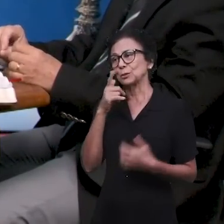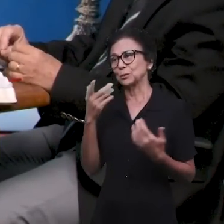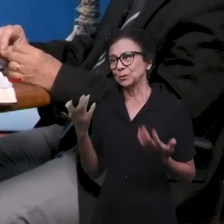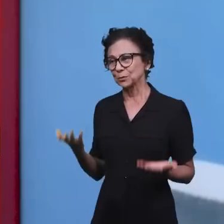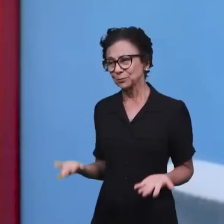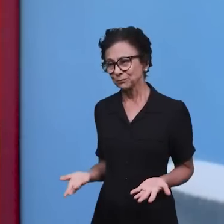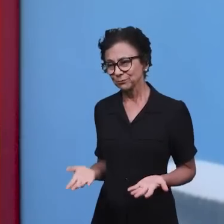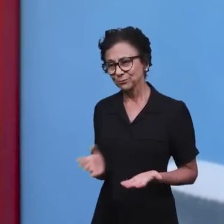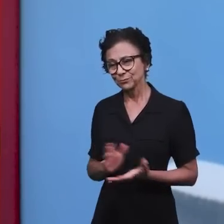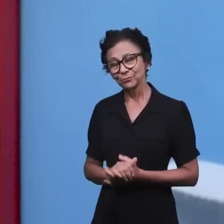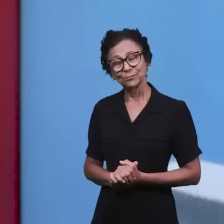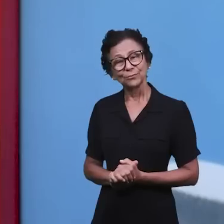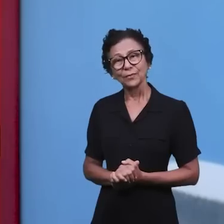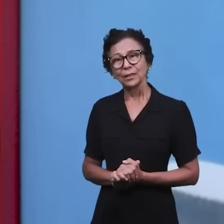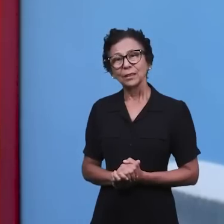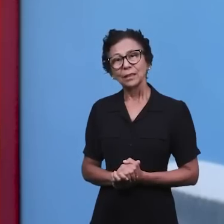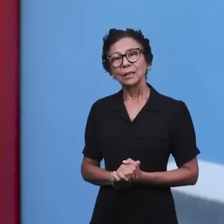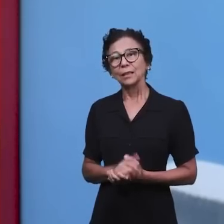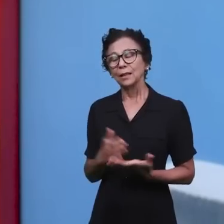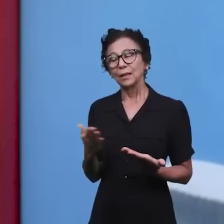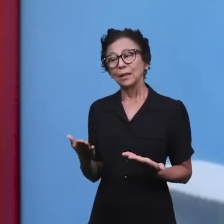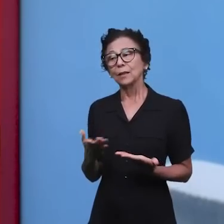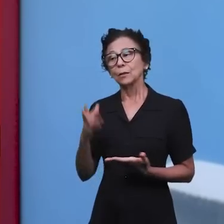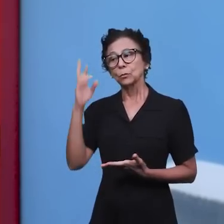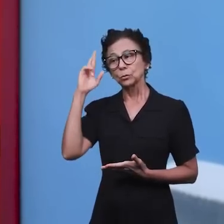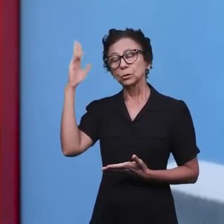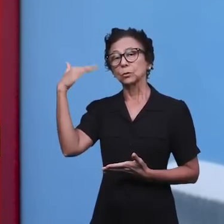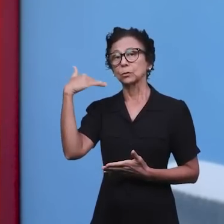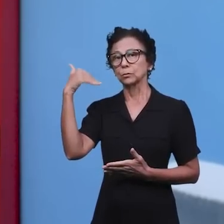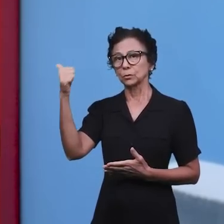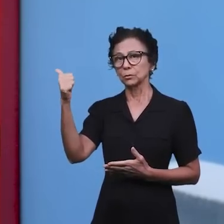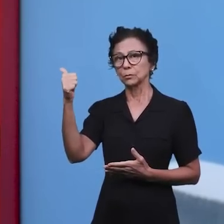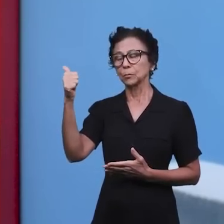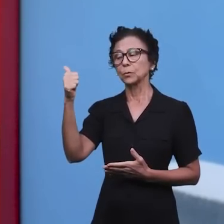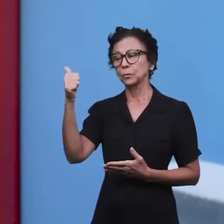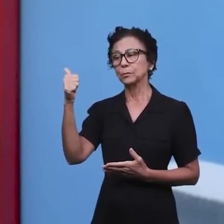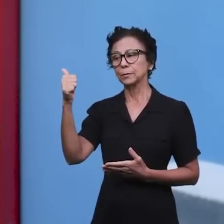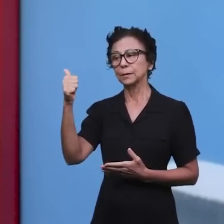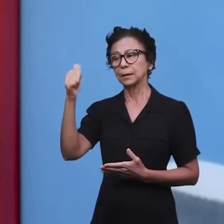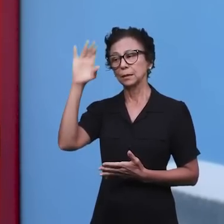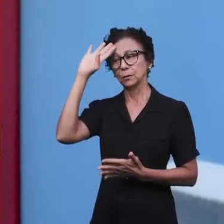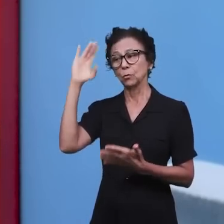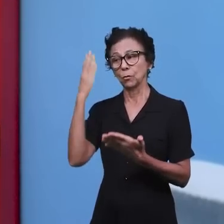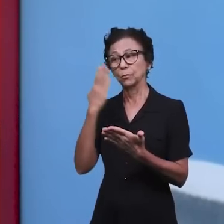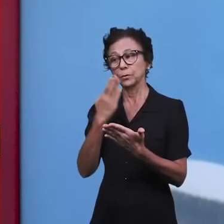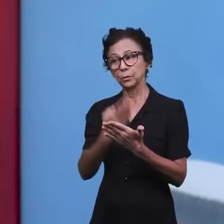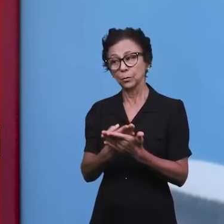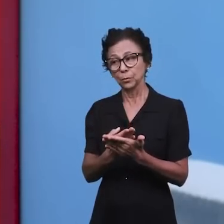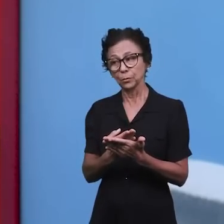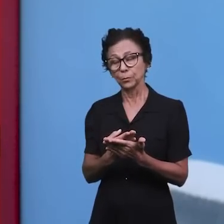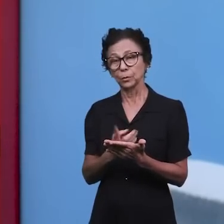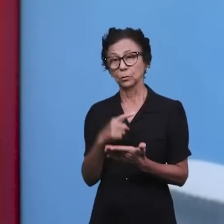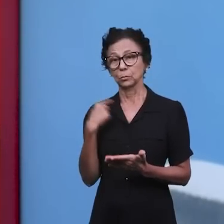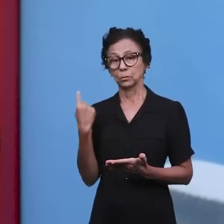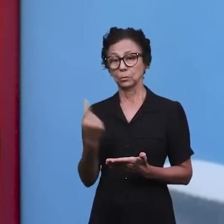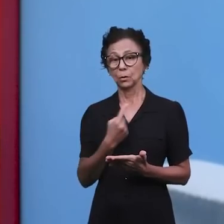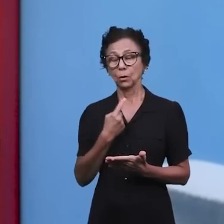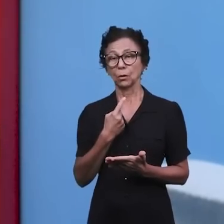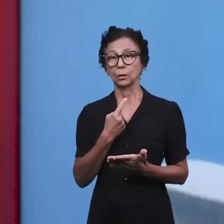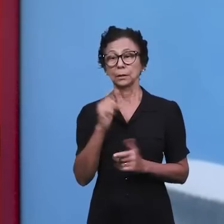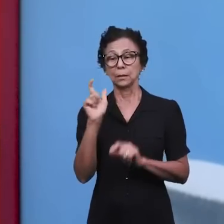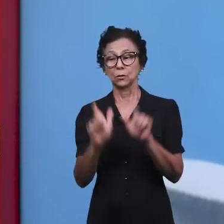estamos fazendo aquilo que o Senhor nos chamou para fazermos. Porque quando nós lidamos com pessoas, e lidamos